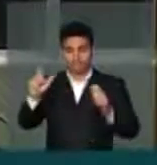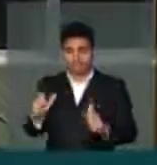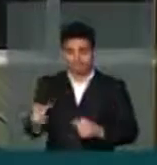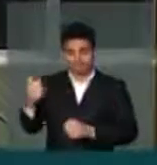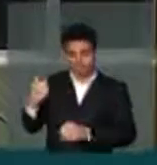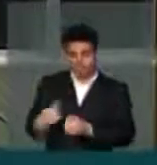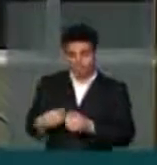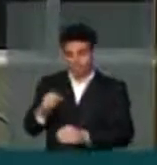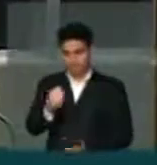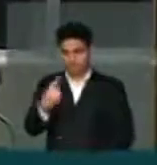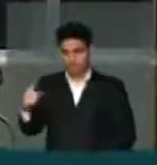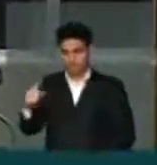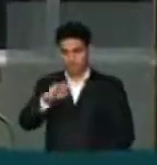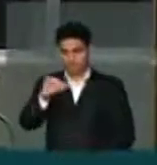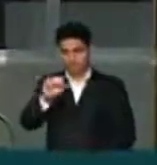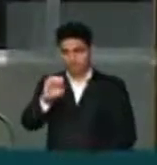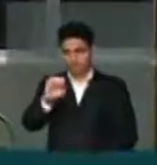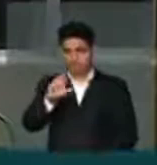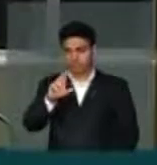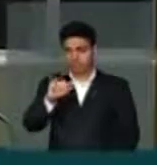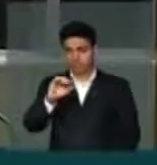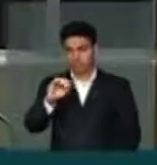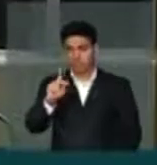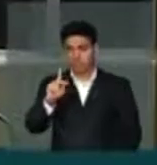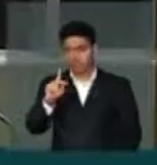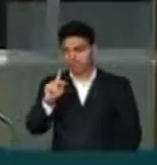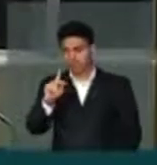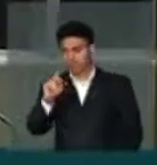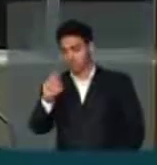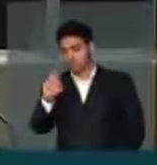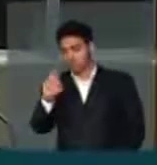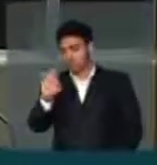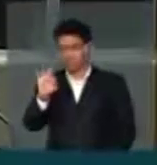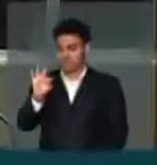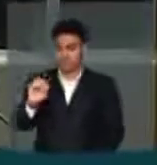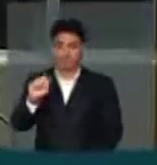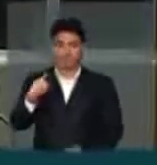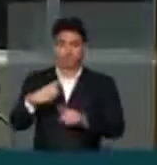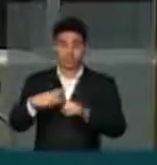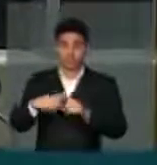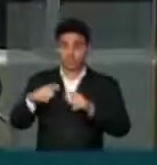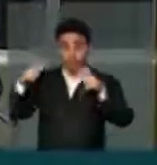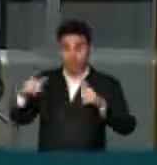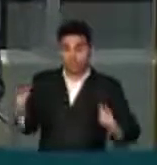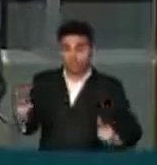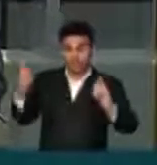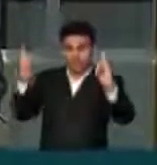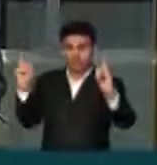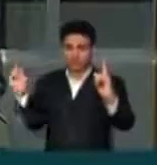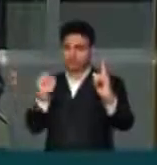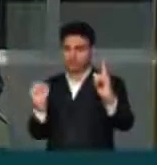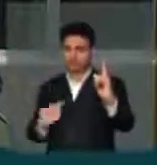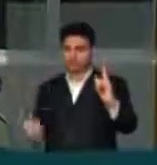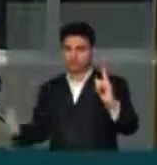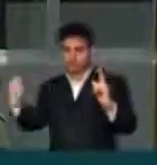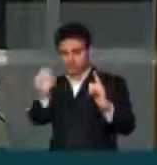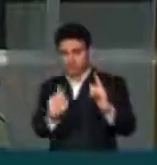Rio Preto, onde a sede do partido foi pichada com a